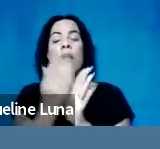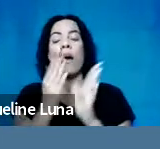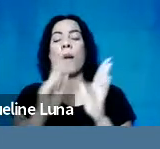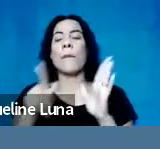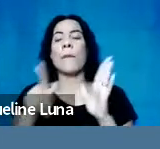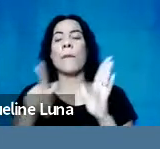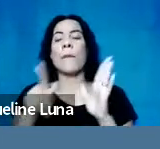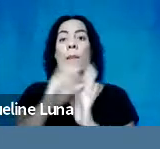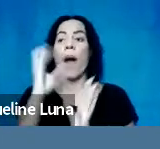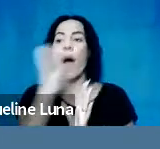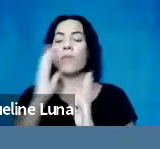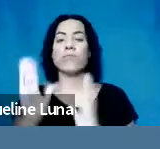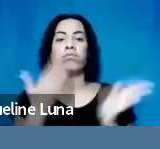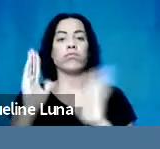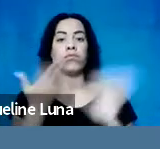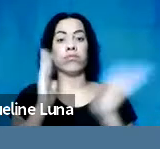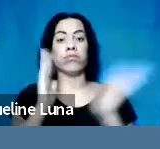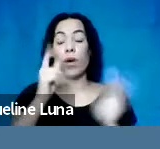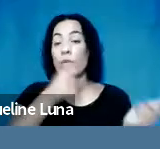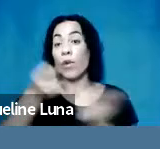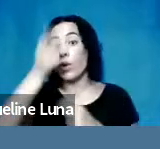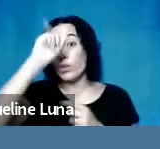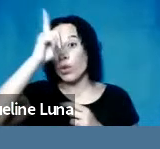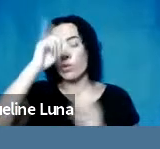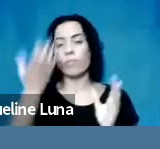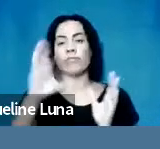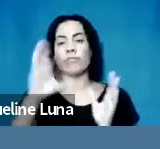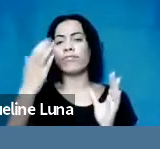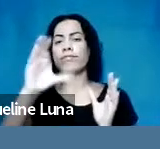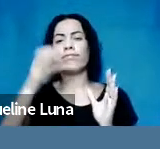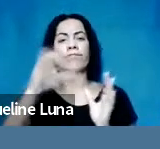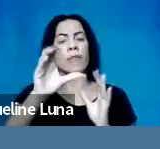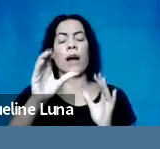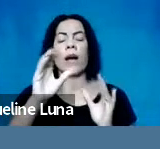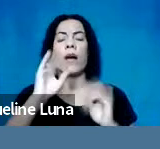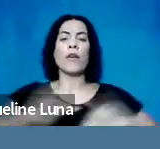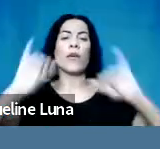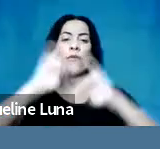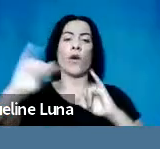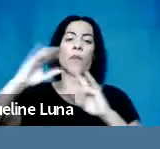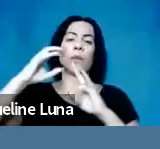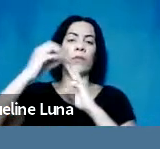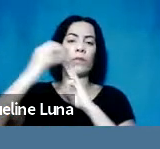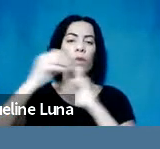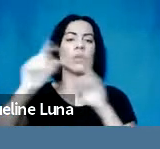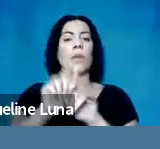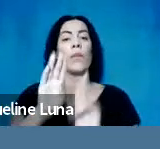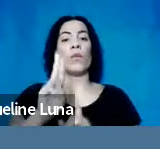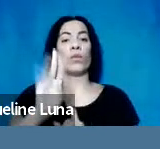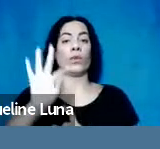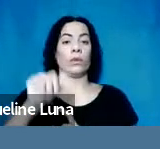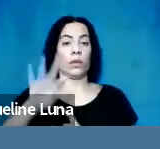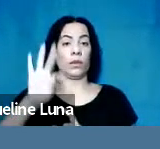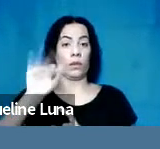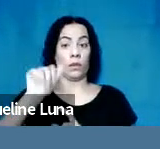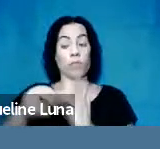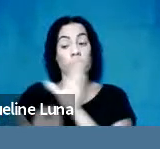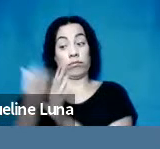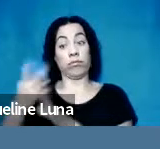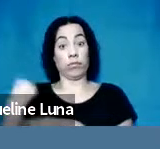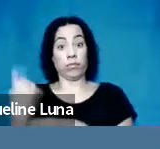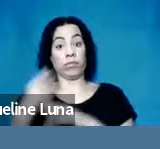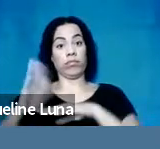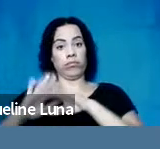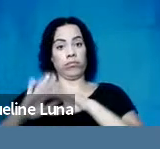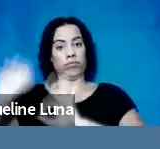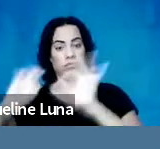e todo dia tinha informação da Fiocruz e do Butantan, né, produzidas por nós, né, nessas